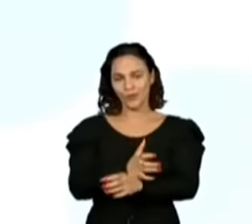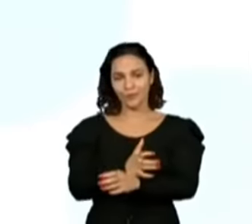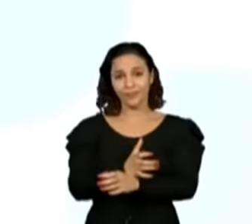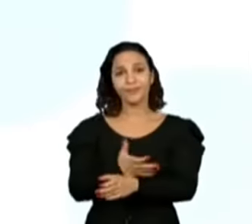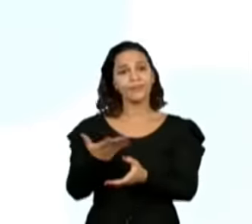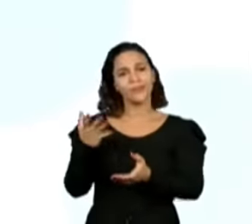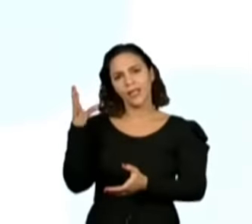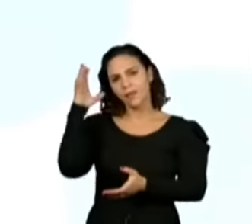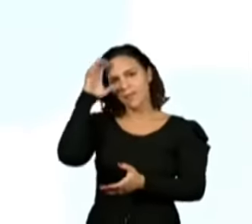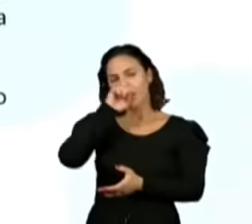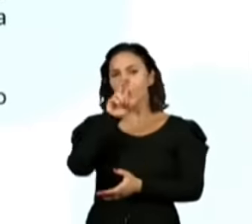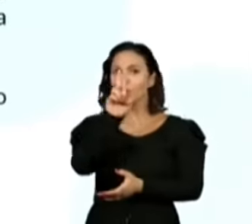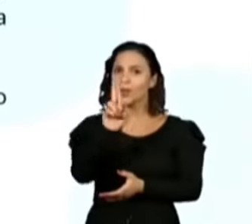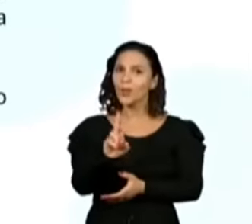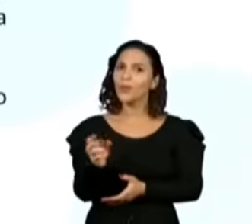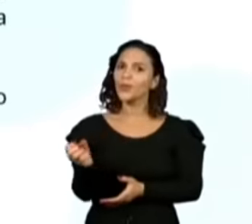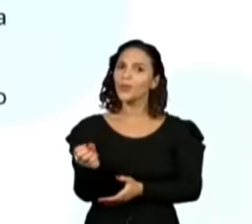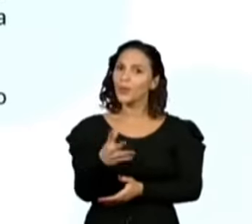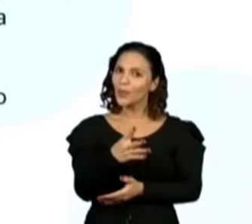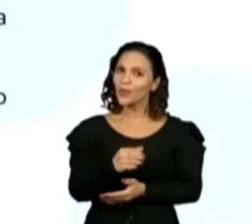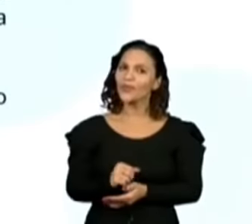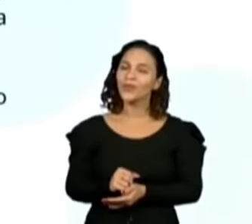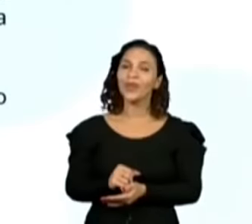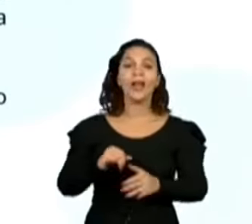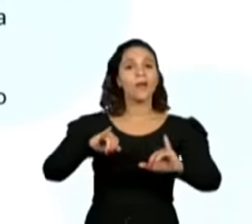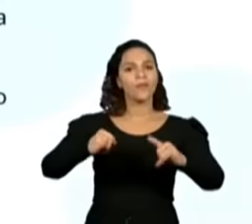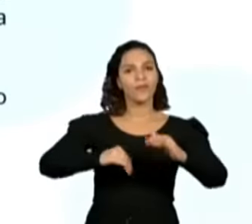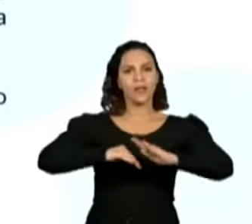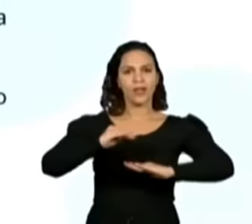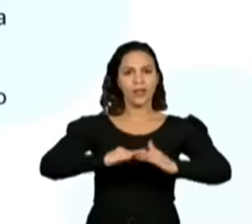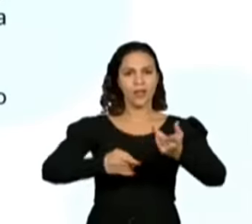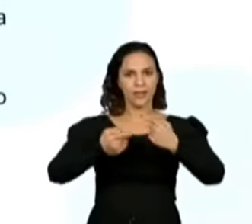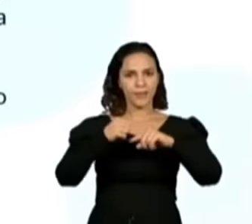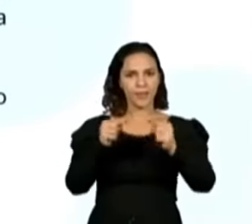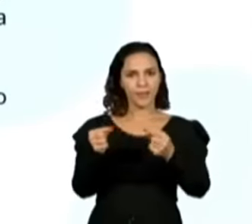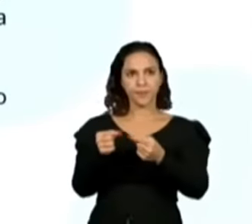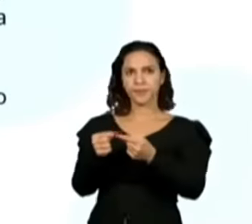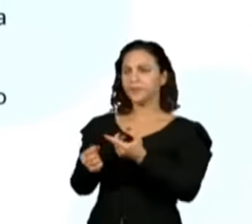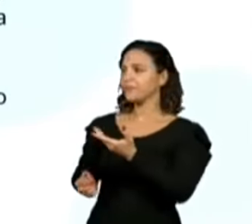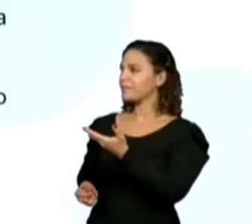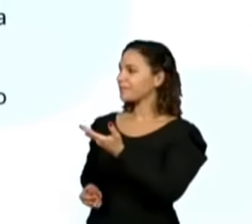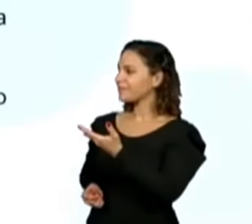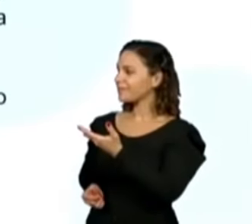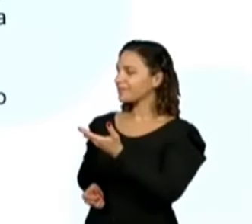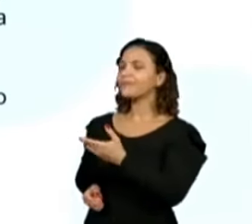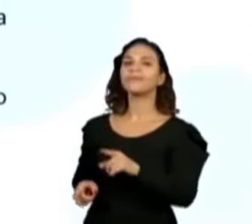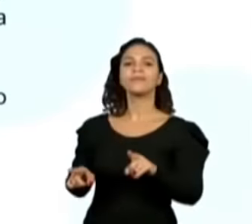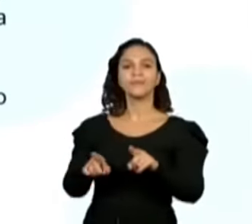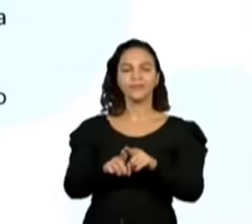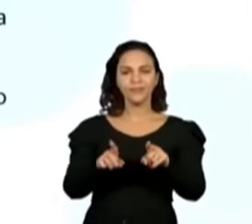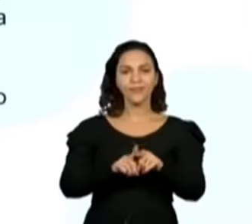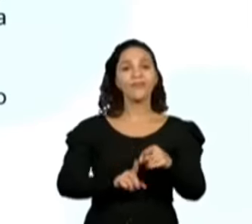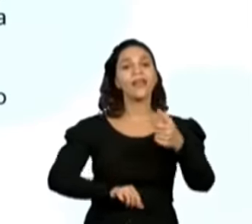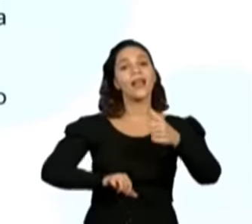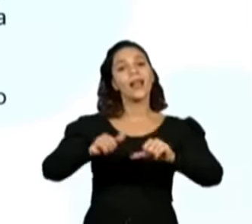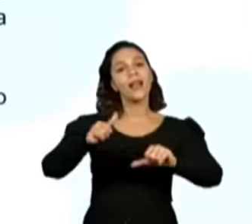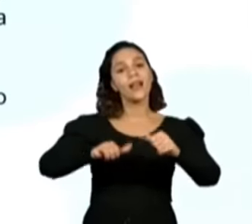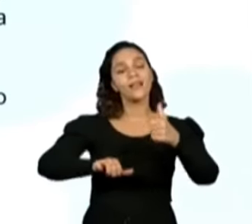bem, aprendemos aí diversos nomes. Vamos deixar aí as habilidades trabalhadas e também o nosso formulário